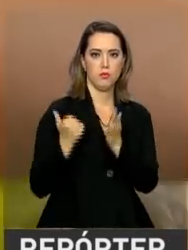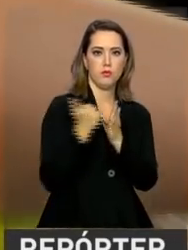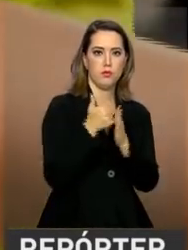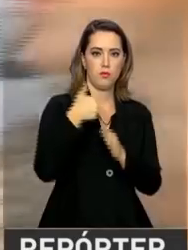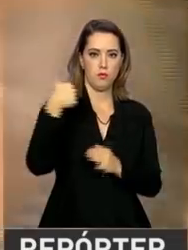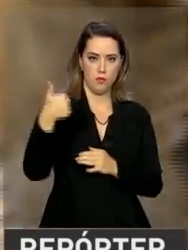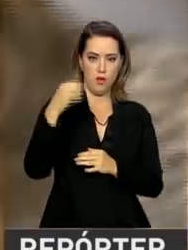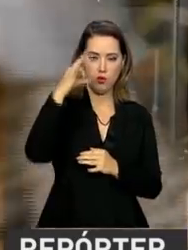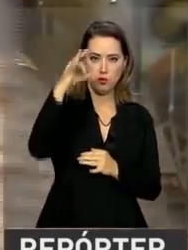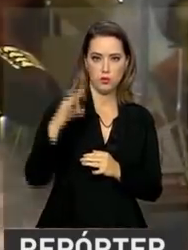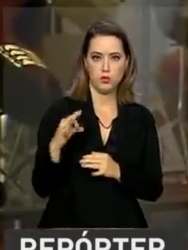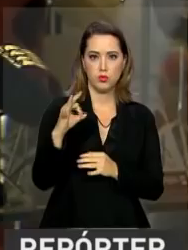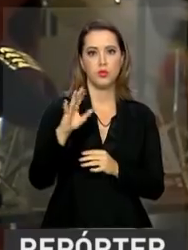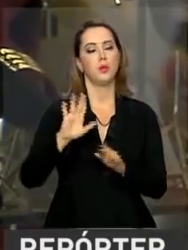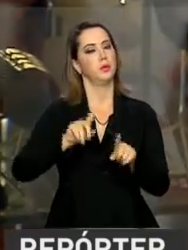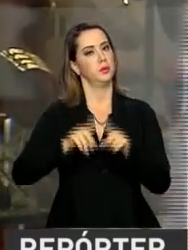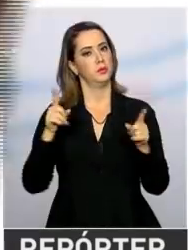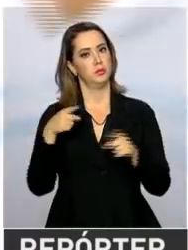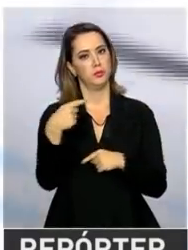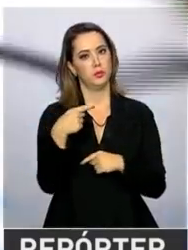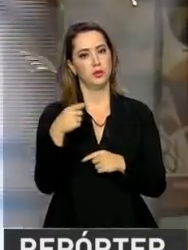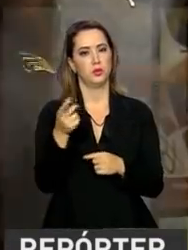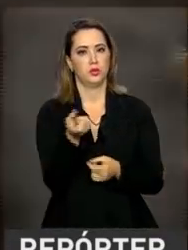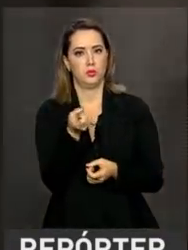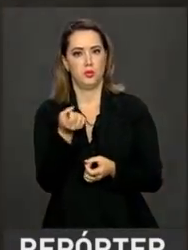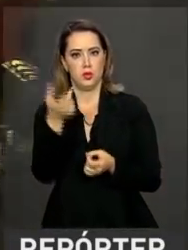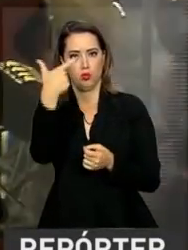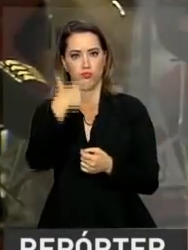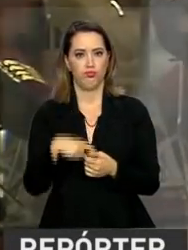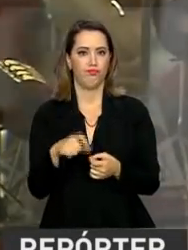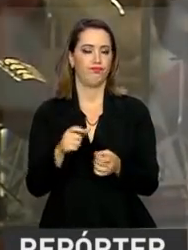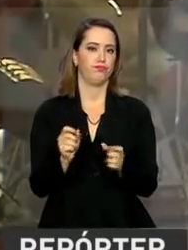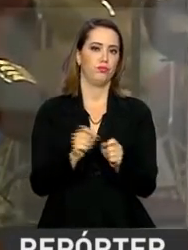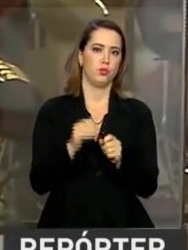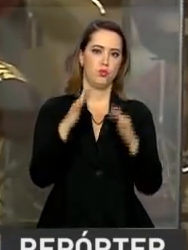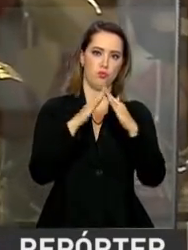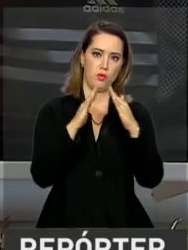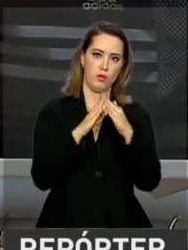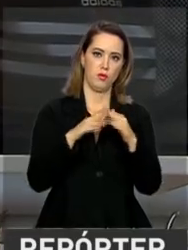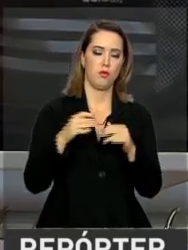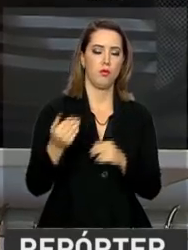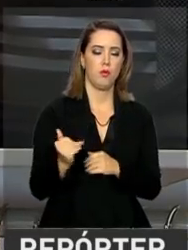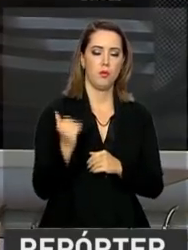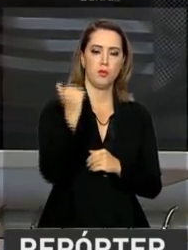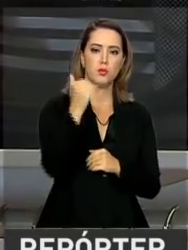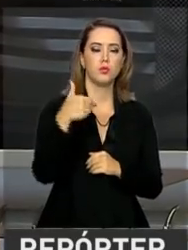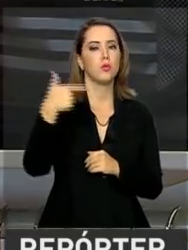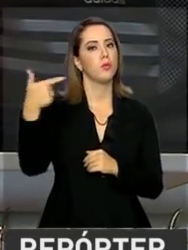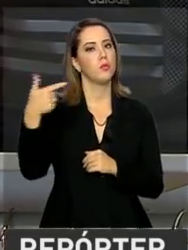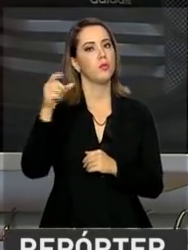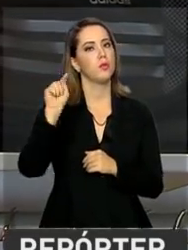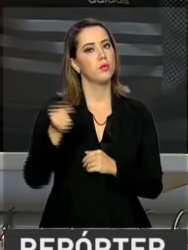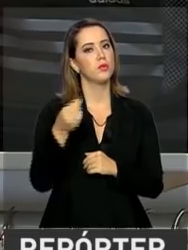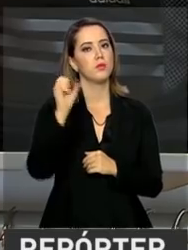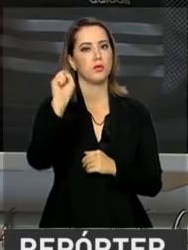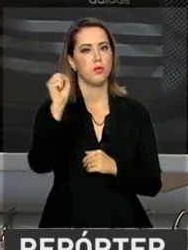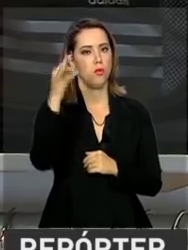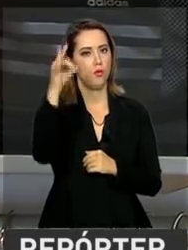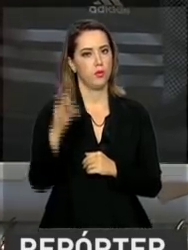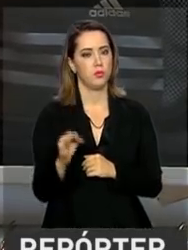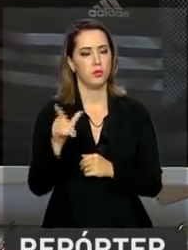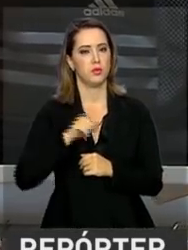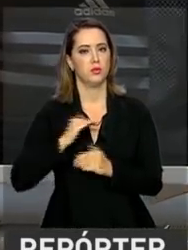abril. Já o segmento de artigos de uso pessoal e doméstico subiu 2,8%. O comércio teve alta em